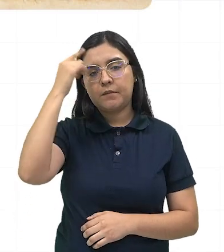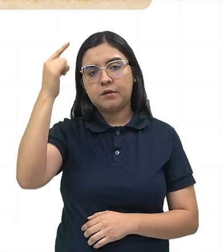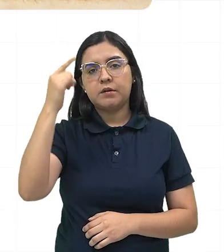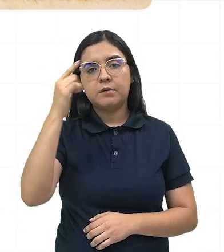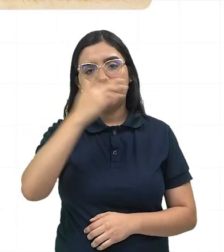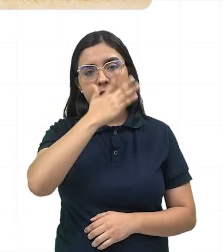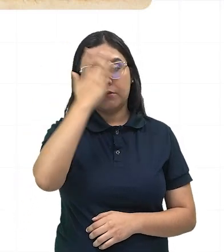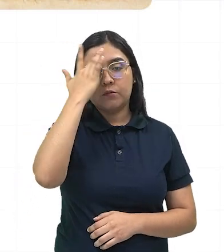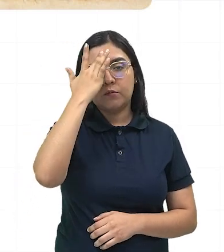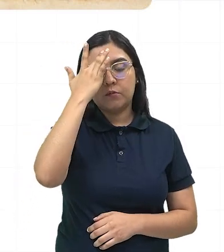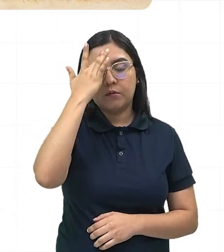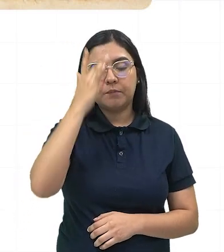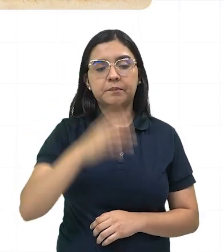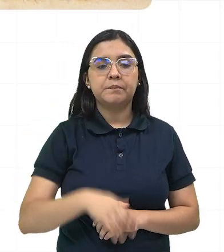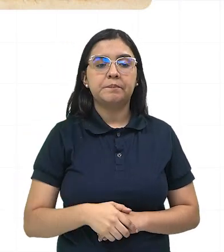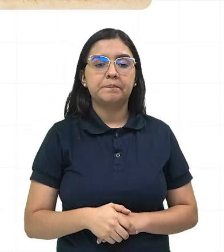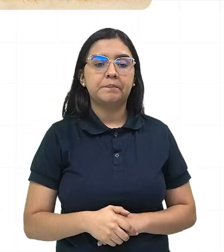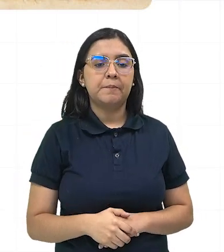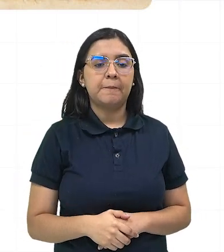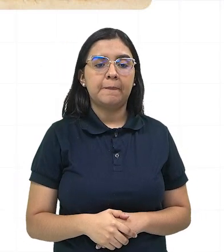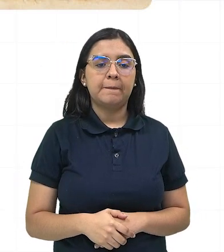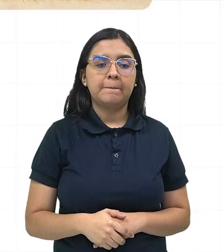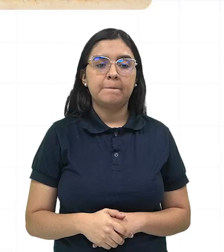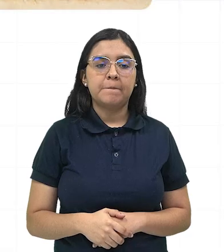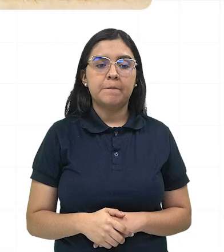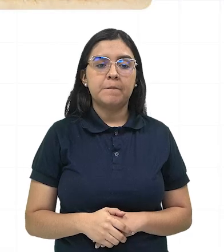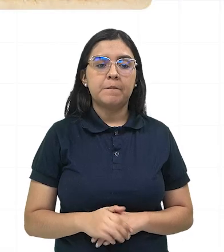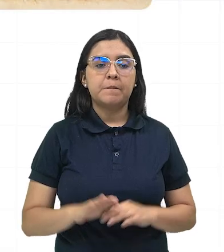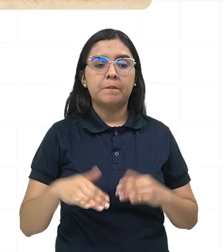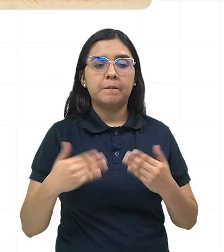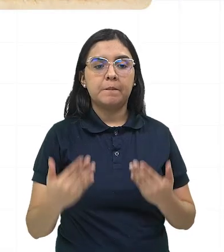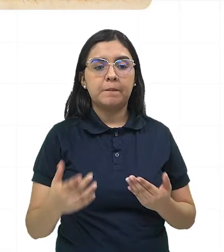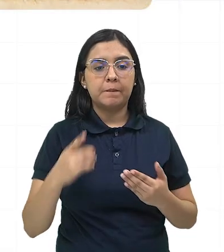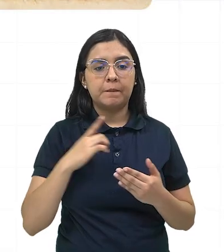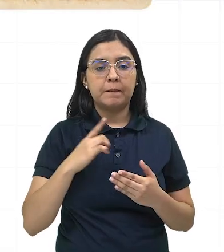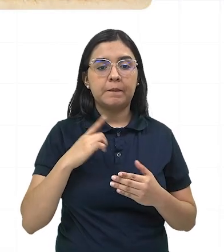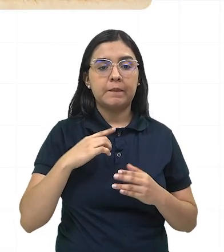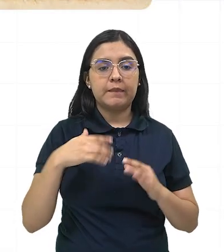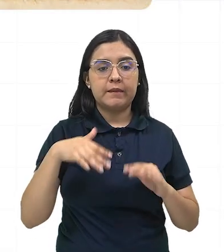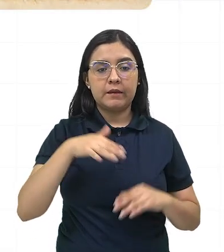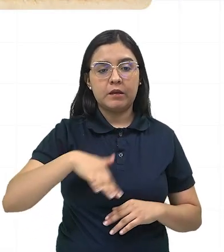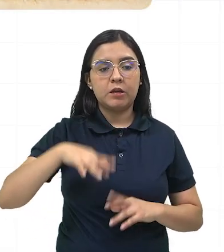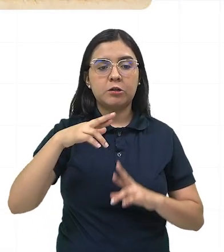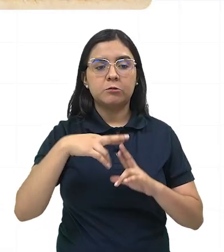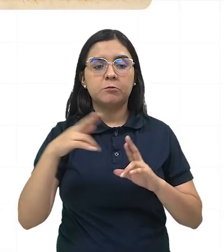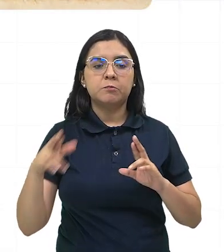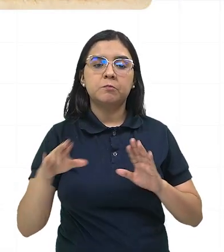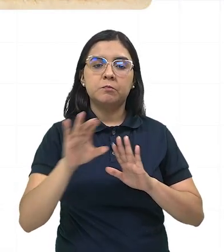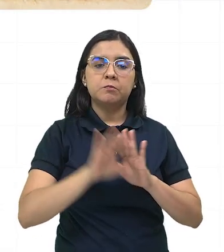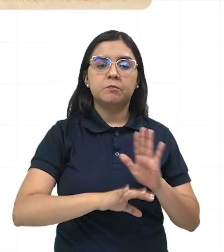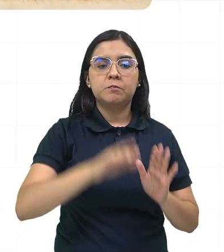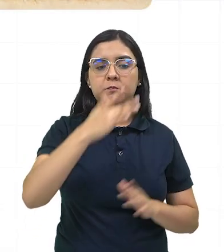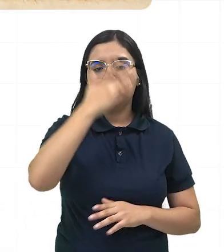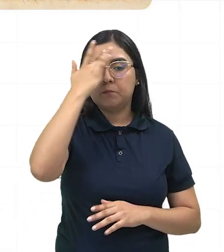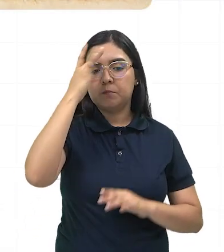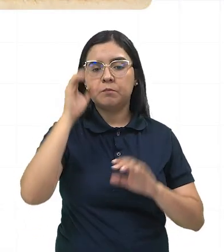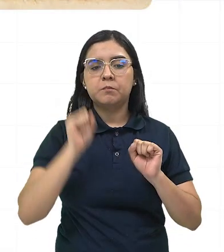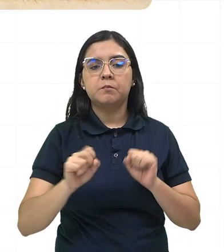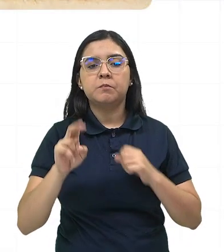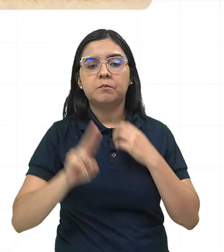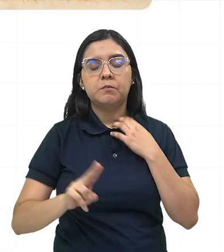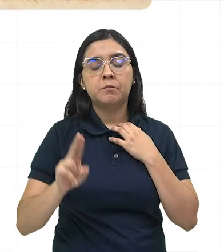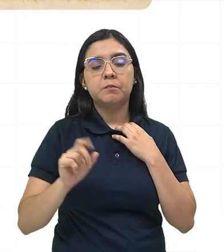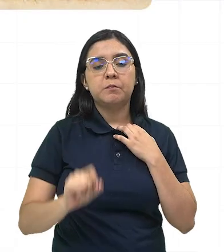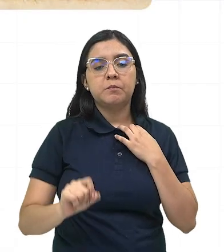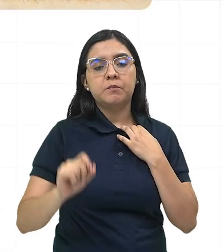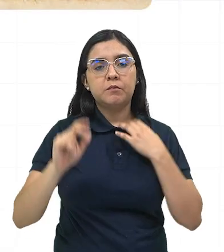a pessoa, né? Por exemplo, partindo da ideia anterior, nas religiões o conceito de pessoa pode ser aplicado tanto ao ser